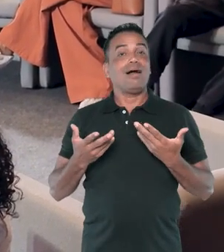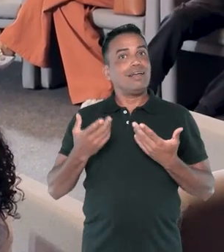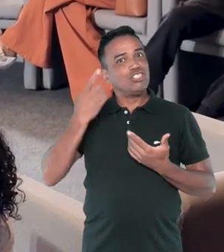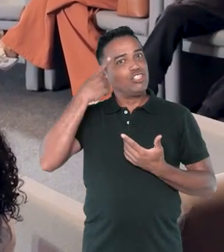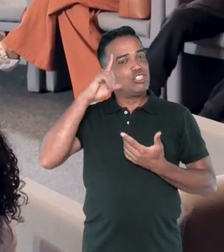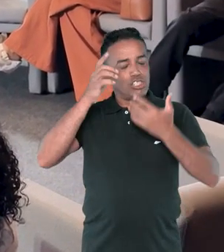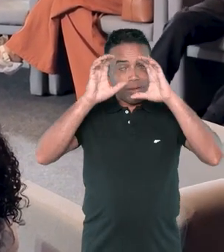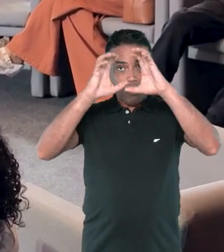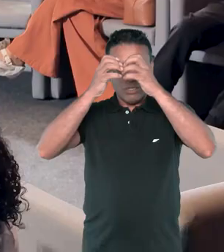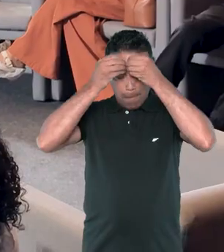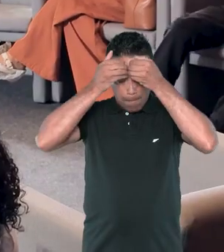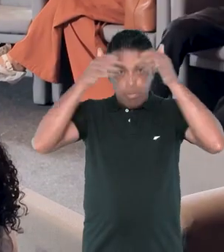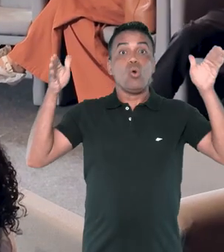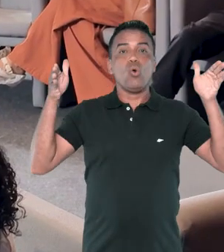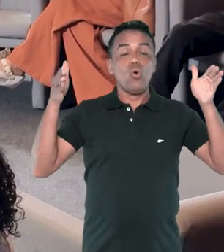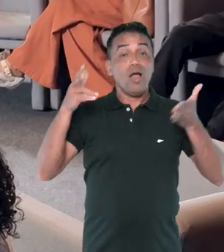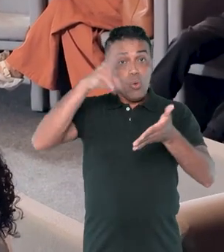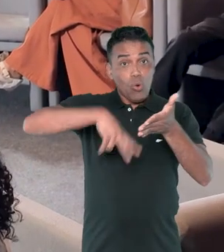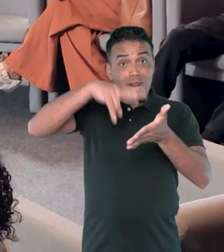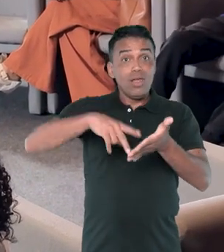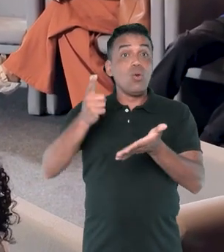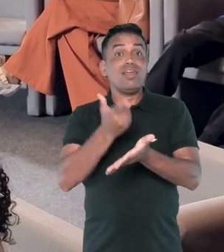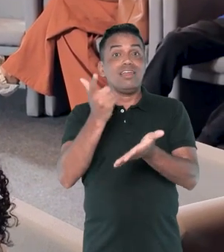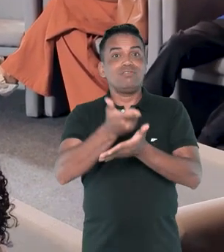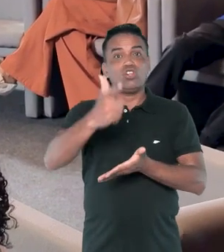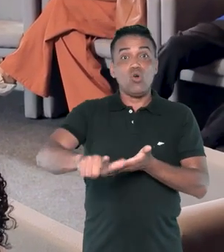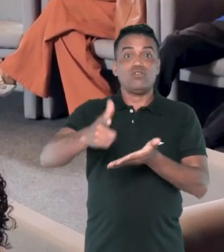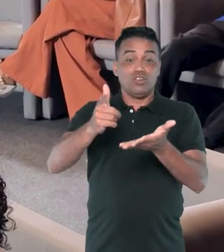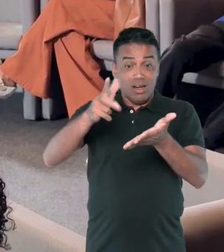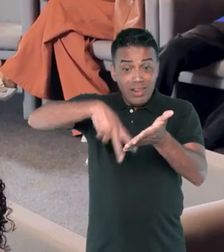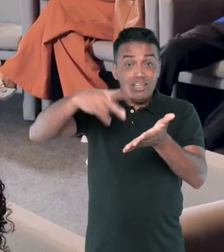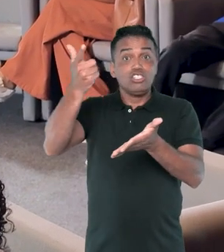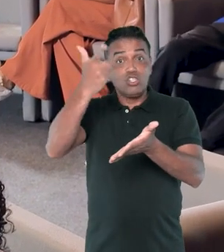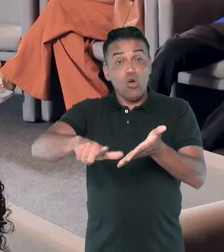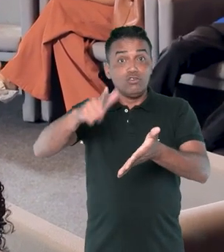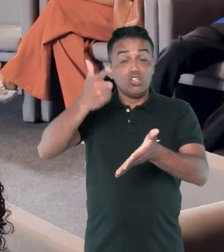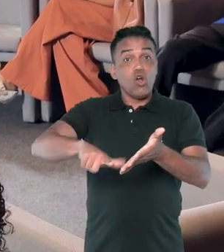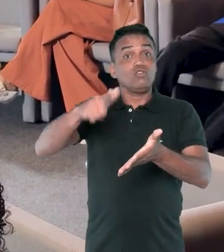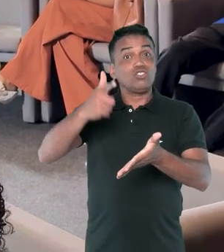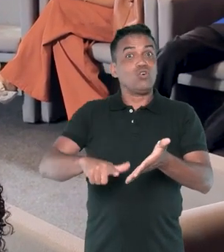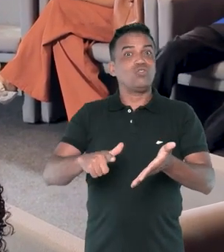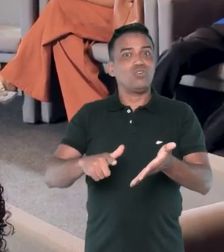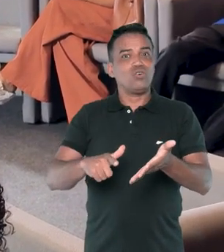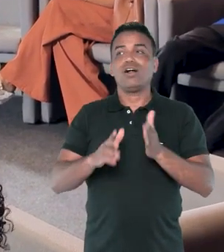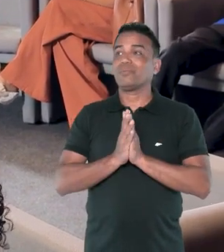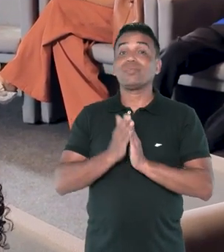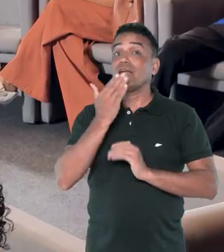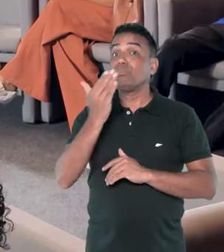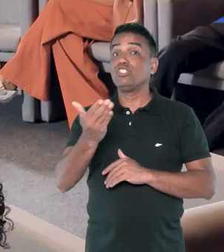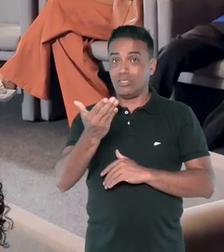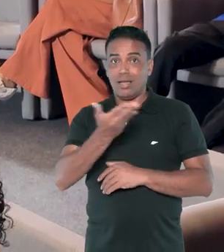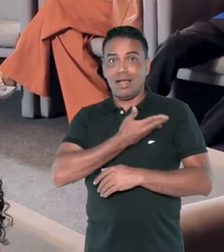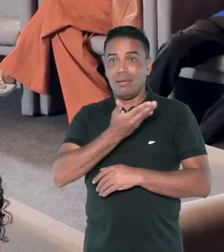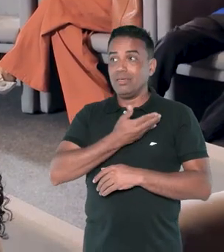dia que o meu cérebro acordou. E aí eu li o livro de novo. Aí eu li o livro de novo. Aí eu li o livro de novo. Aí eu pedi para os meus